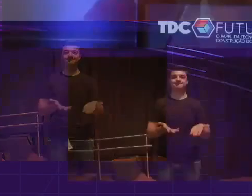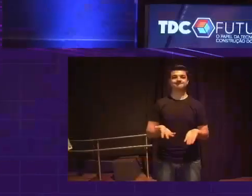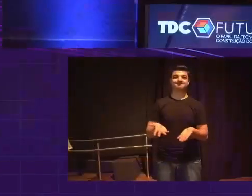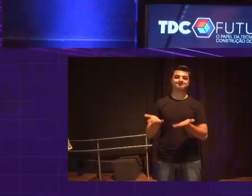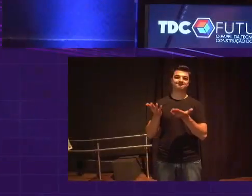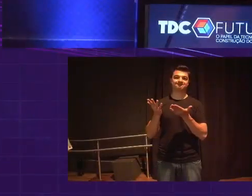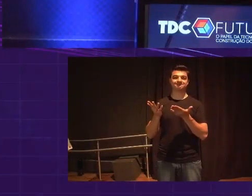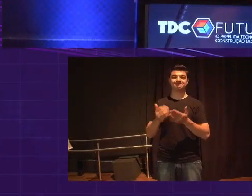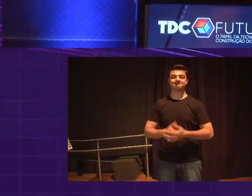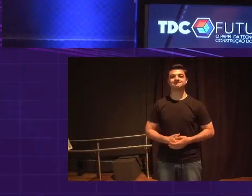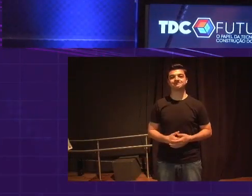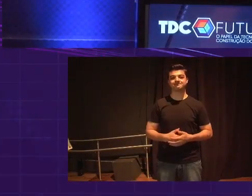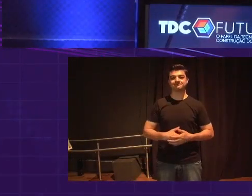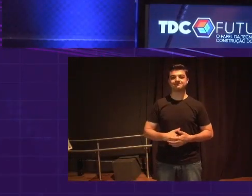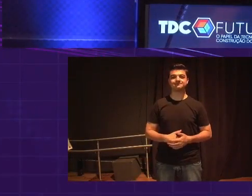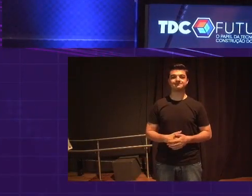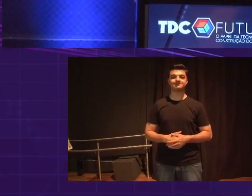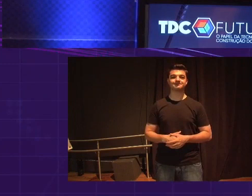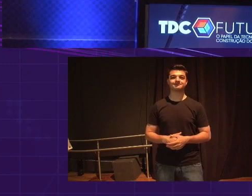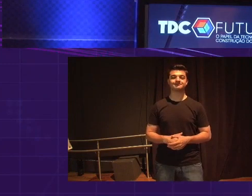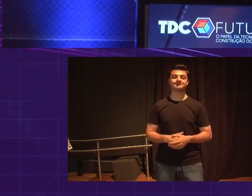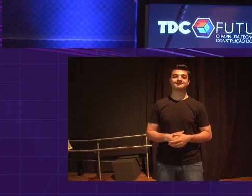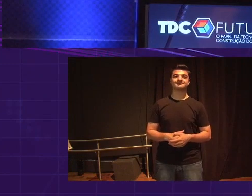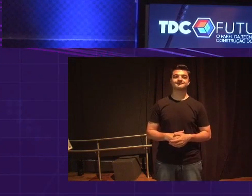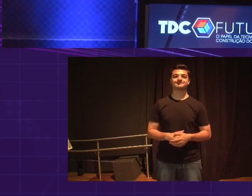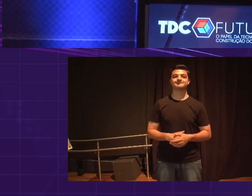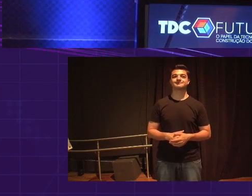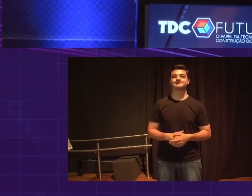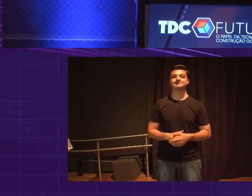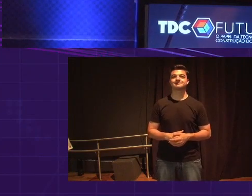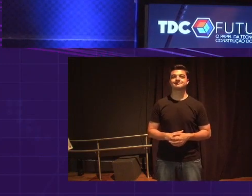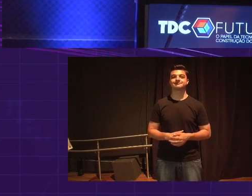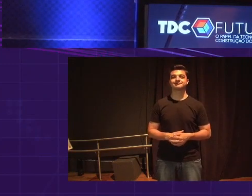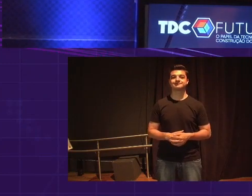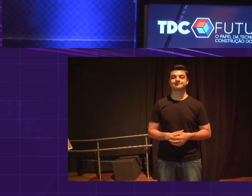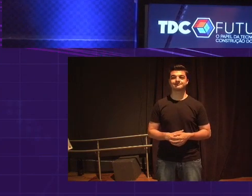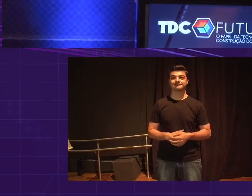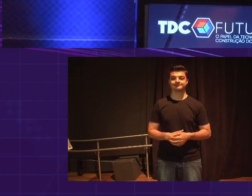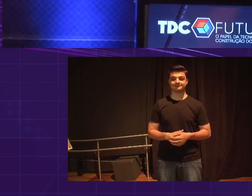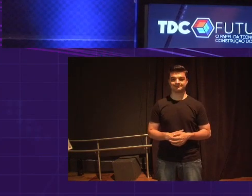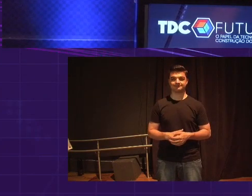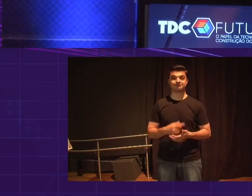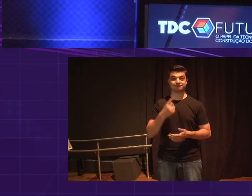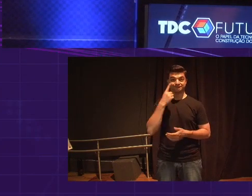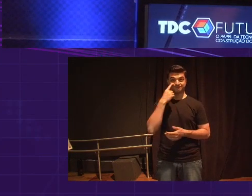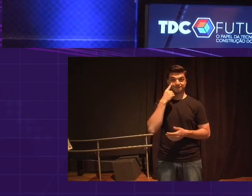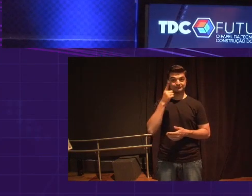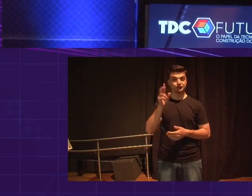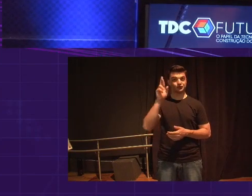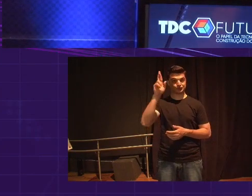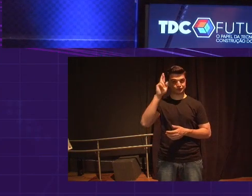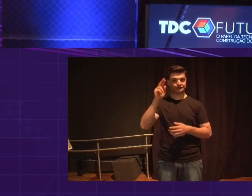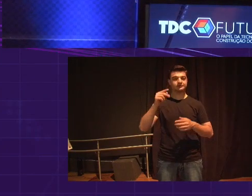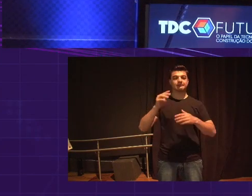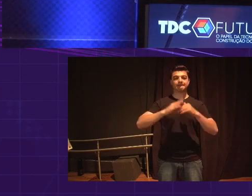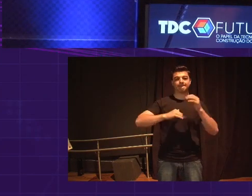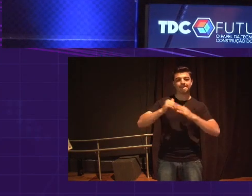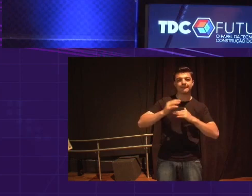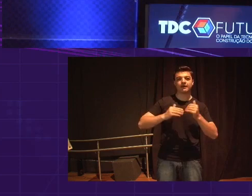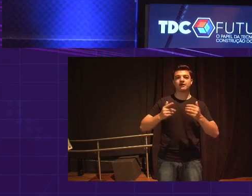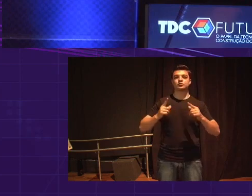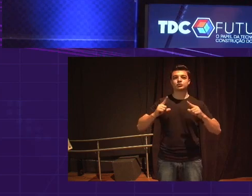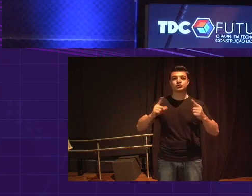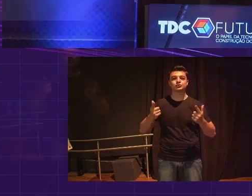ousadia, paixão, curiosidade, humildade e determinação para esses skills da nova liderança. Renata.